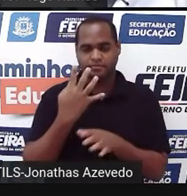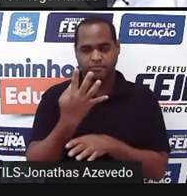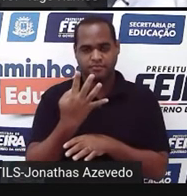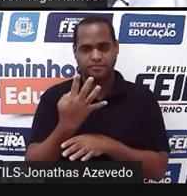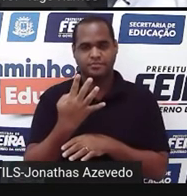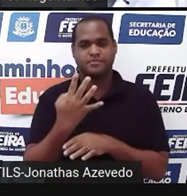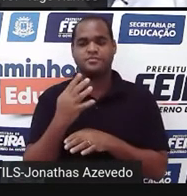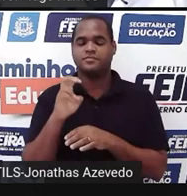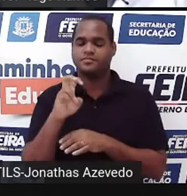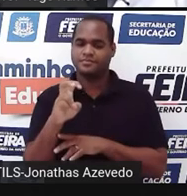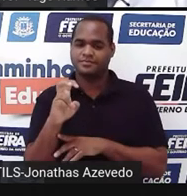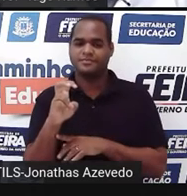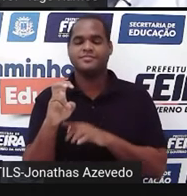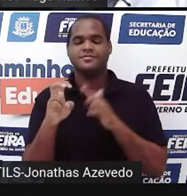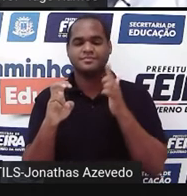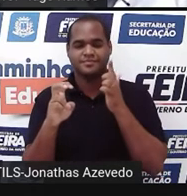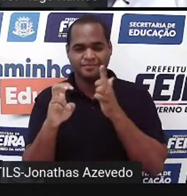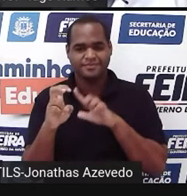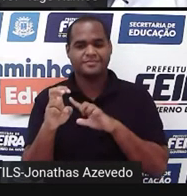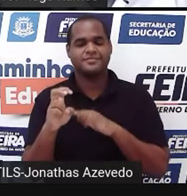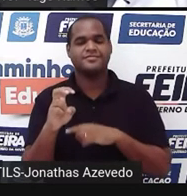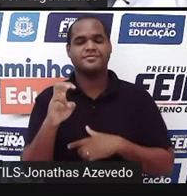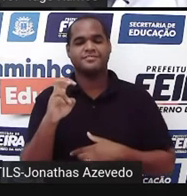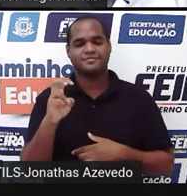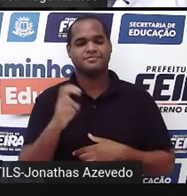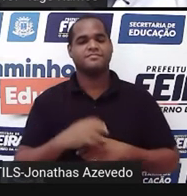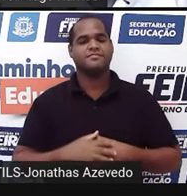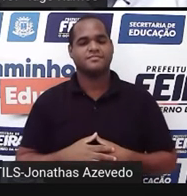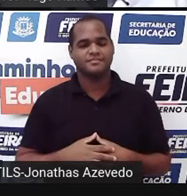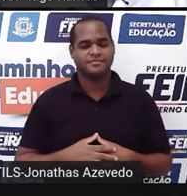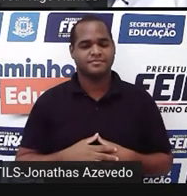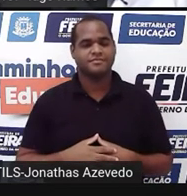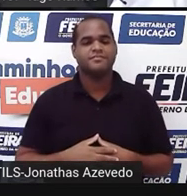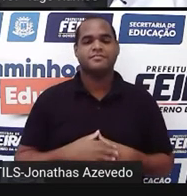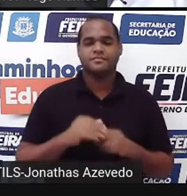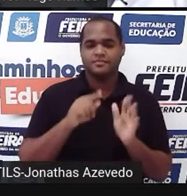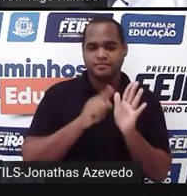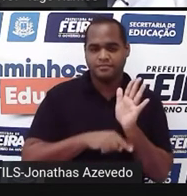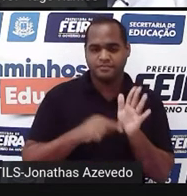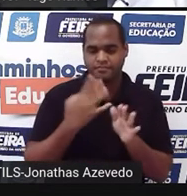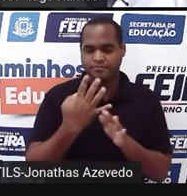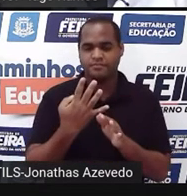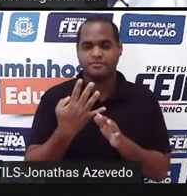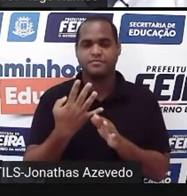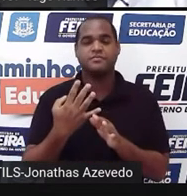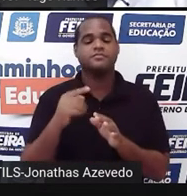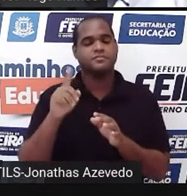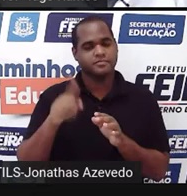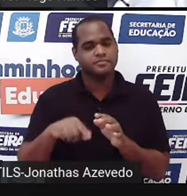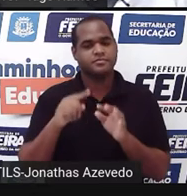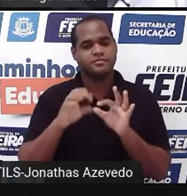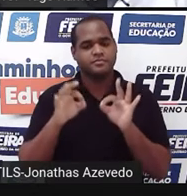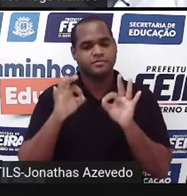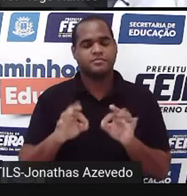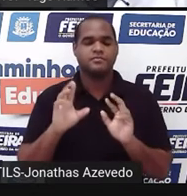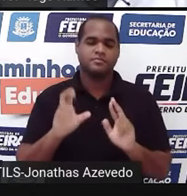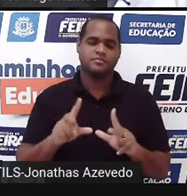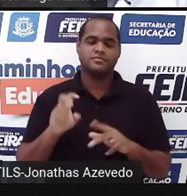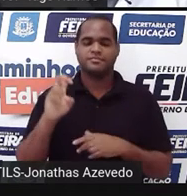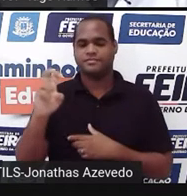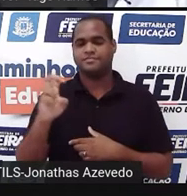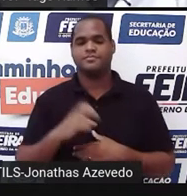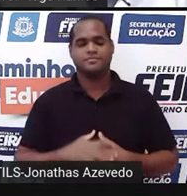4 tá essa operação 0 - 4 tem como resultado menos 4 e - 4 com certeza diferente